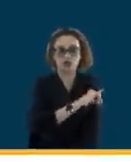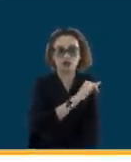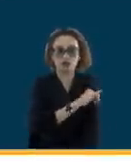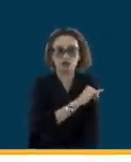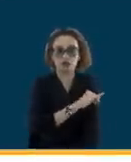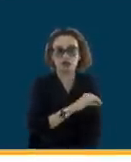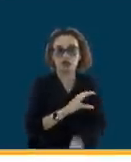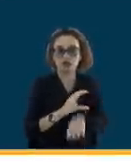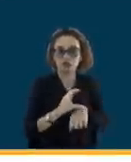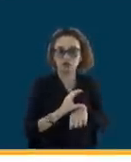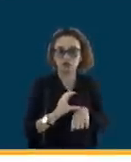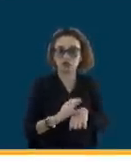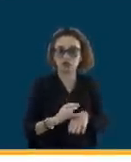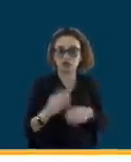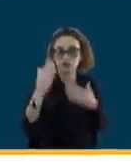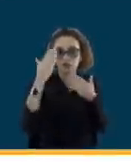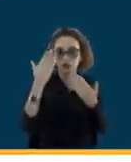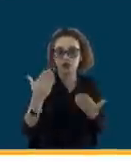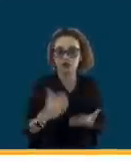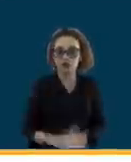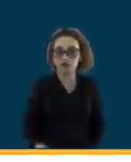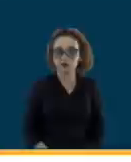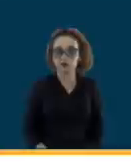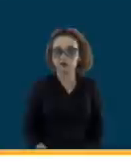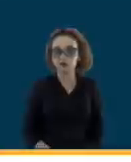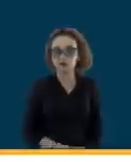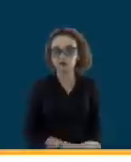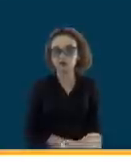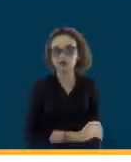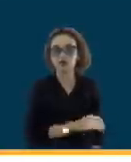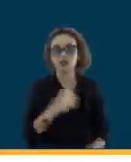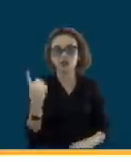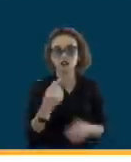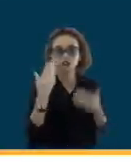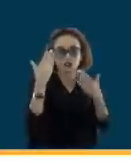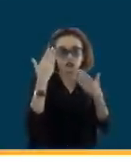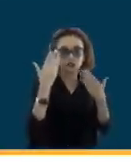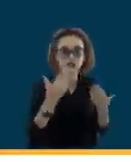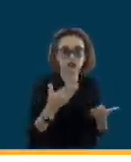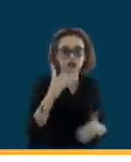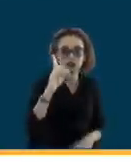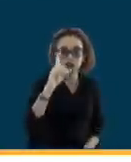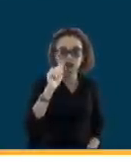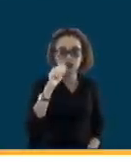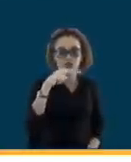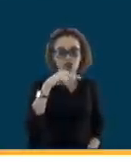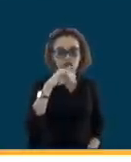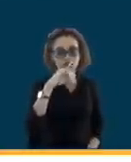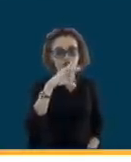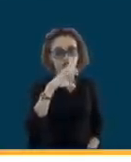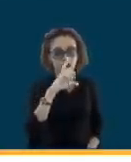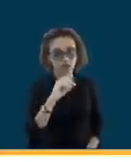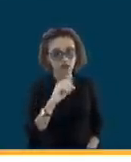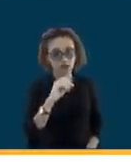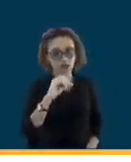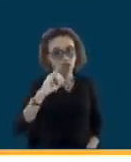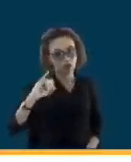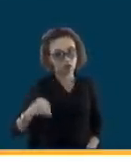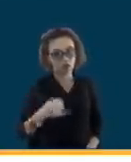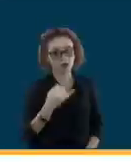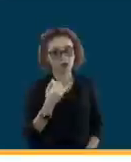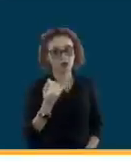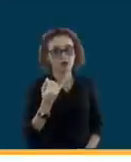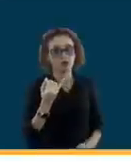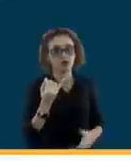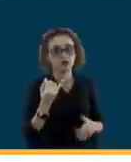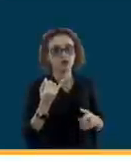muito obrigado. Nós é que agradecemos, senhor Danilo, e aproveito também a oportunidade para agradecer essa pessoa que